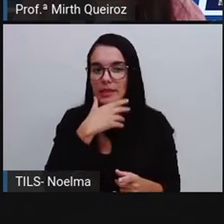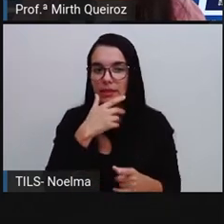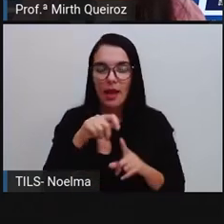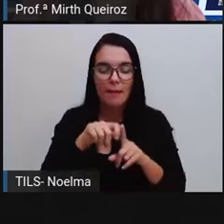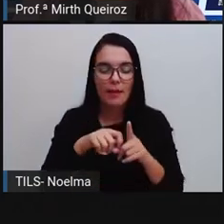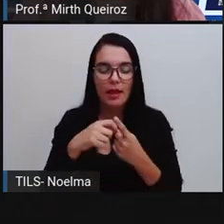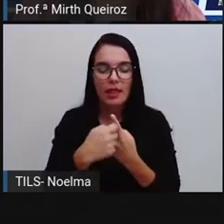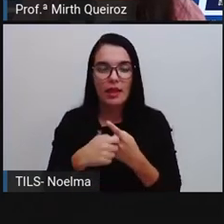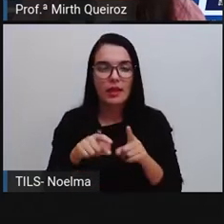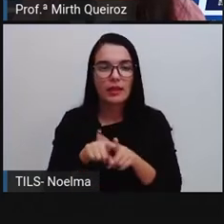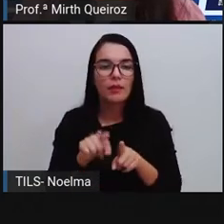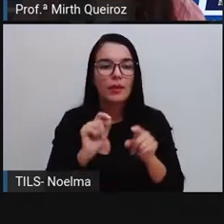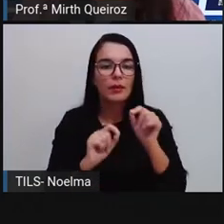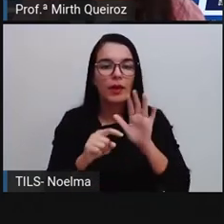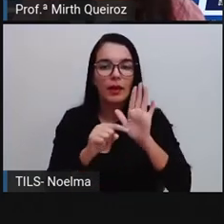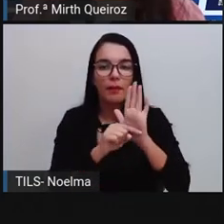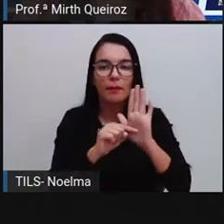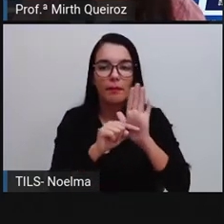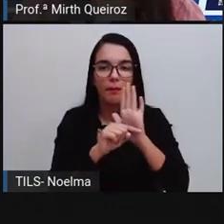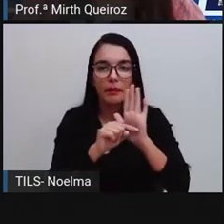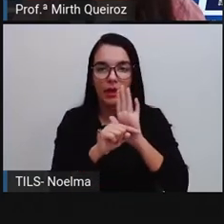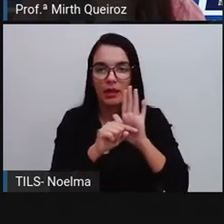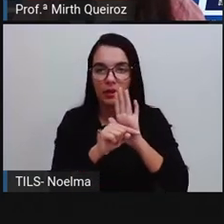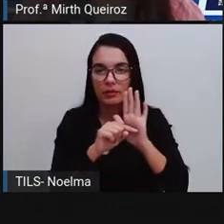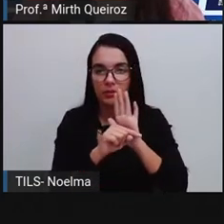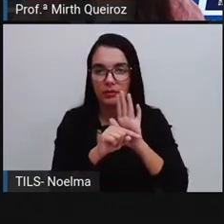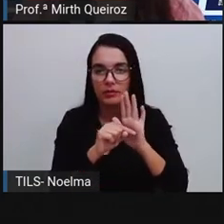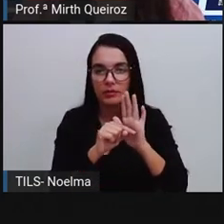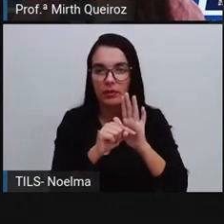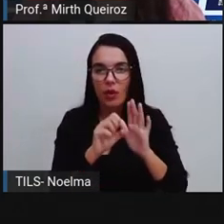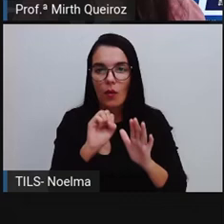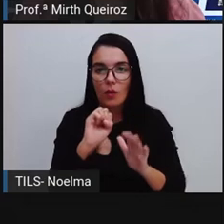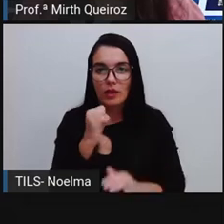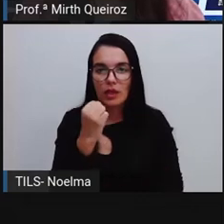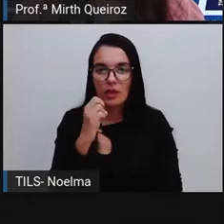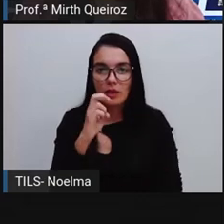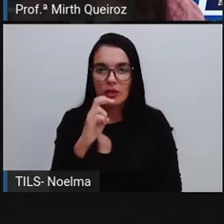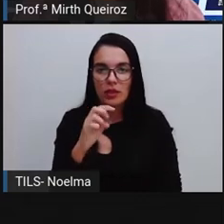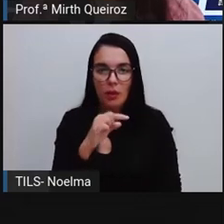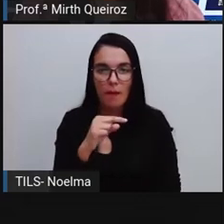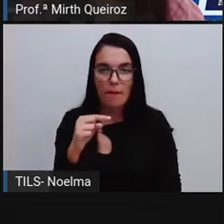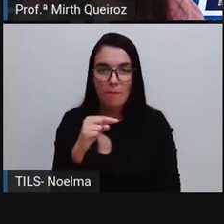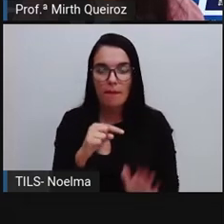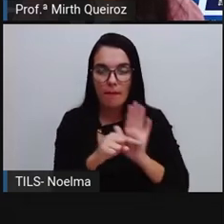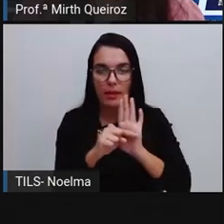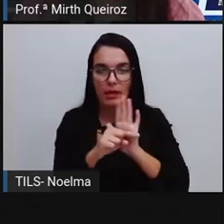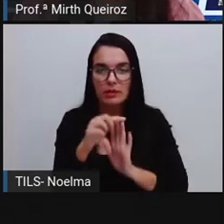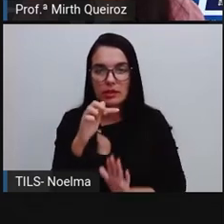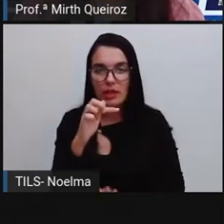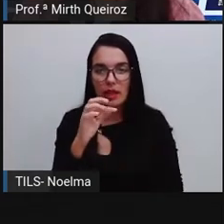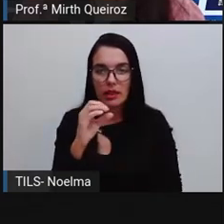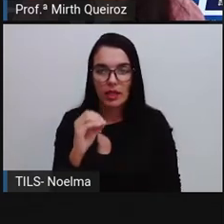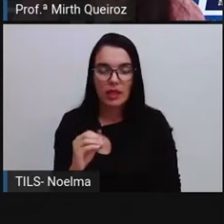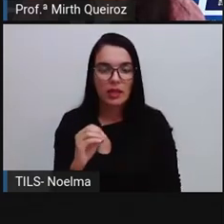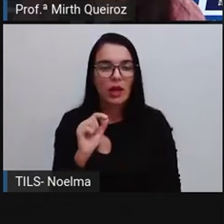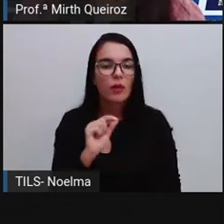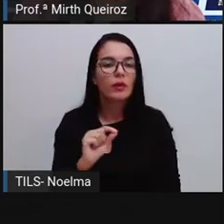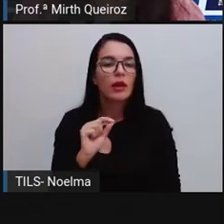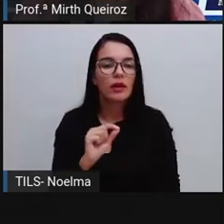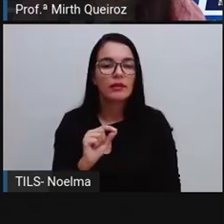seria a gente fazer a conta de subtração, 85 menos 70% seria quanto?